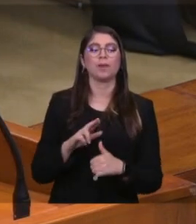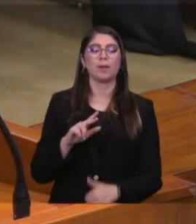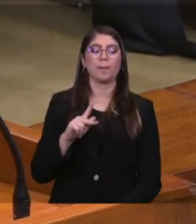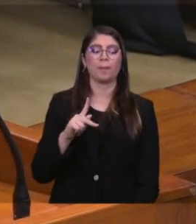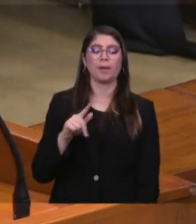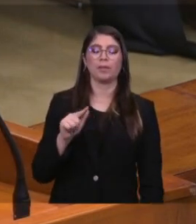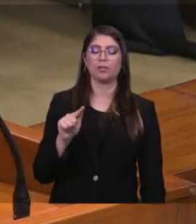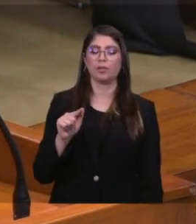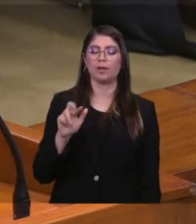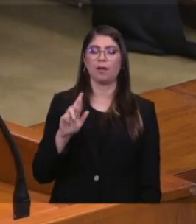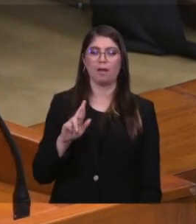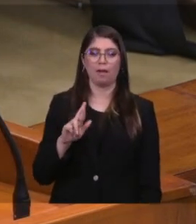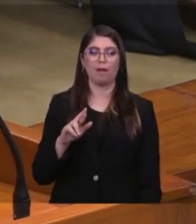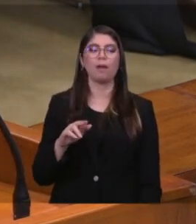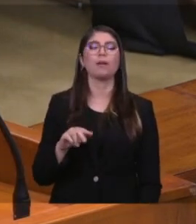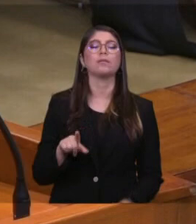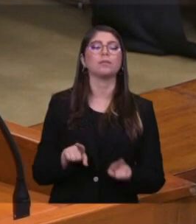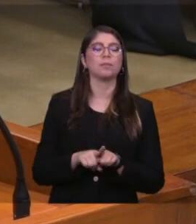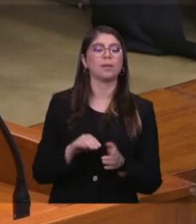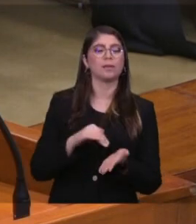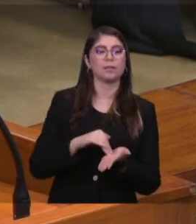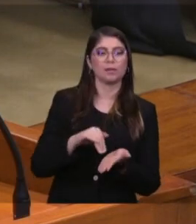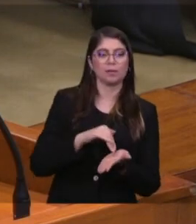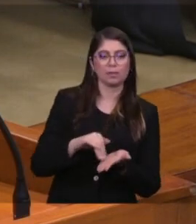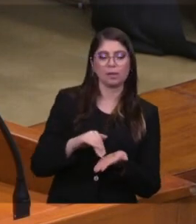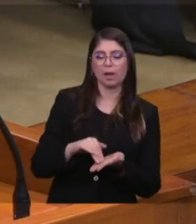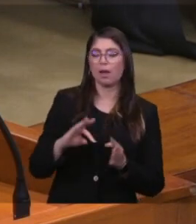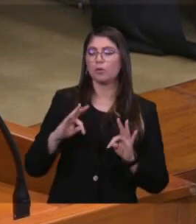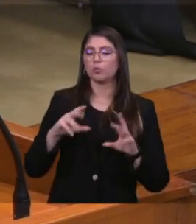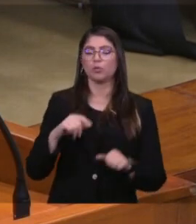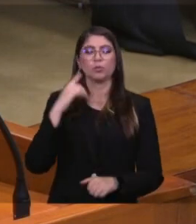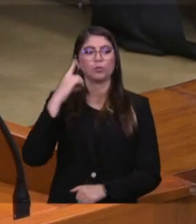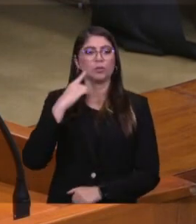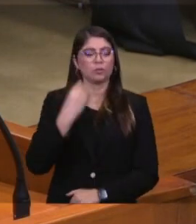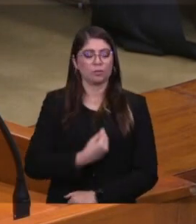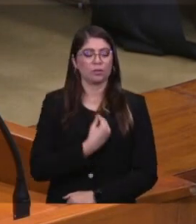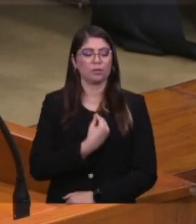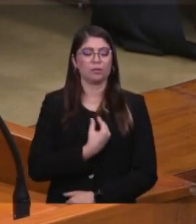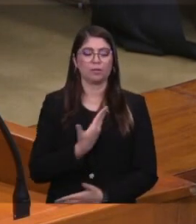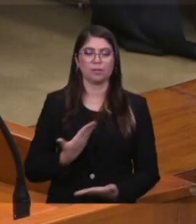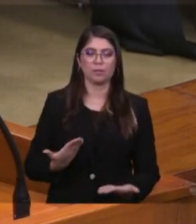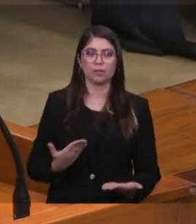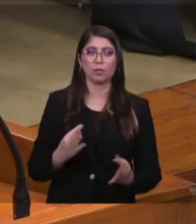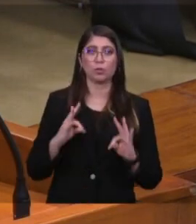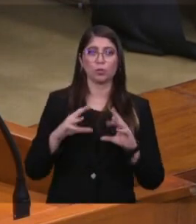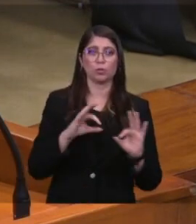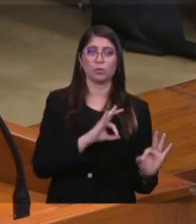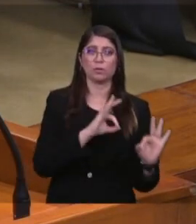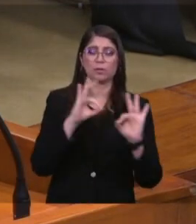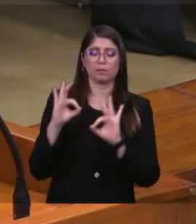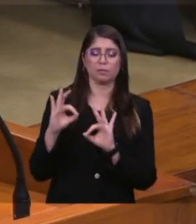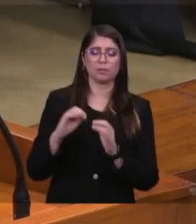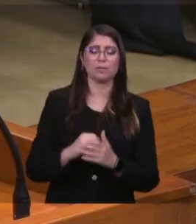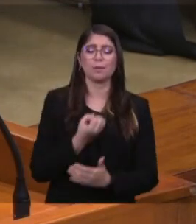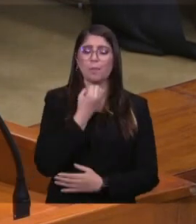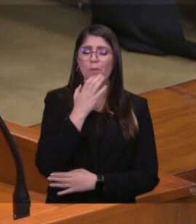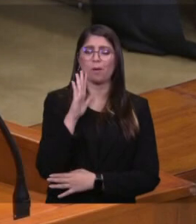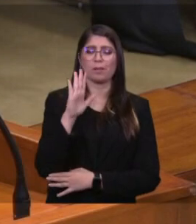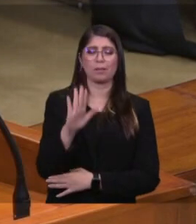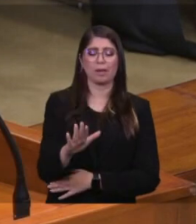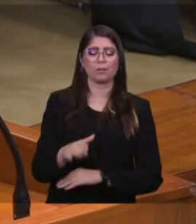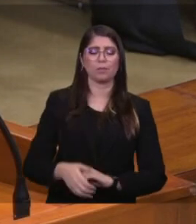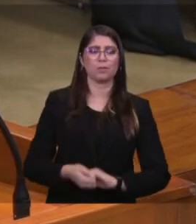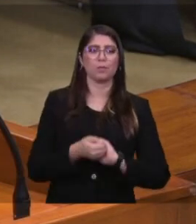República em exercício, senhora ao fundo da imagem, parte da plateia senhoras, do Supremo Tribunal Federal. Aqui presentes, todos ocupadas. Que nos assistem, meu muito boa tarde e